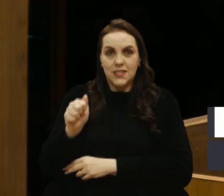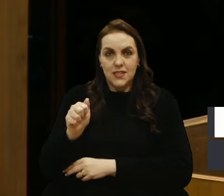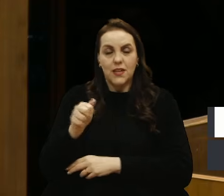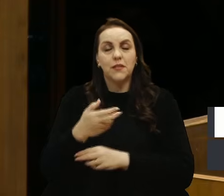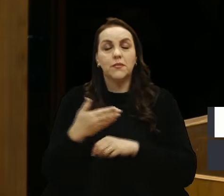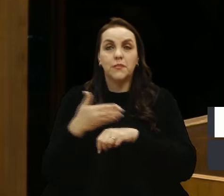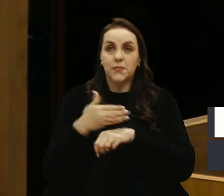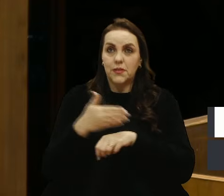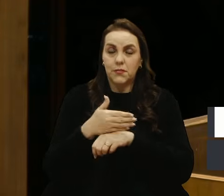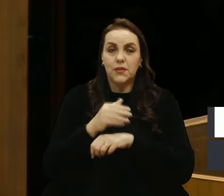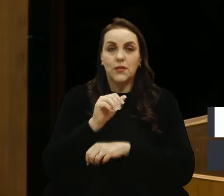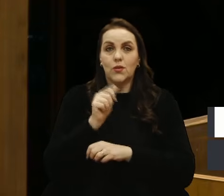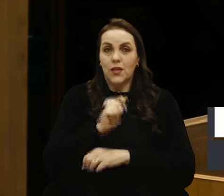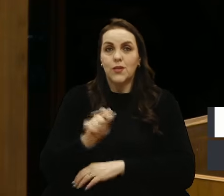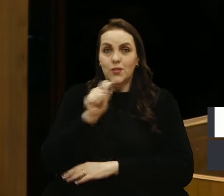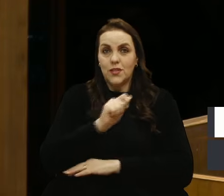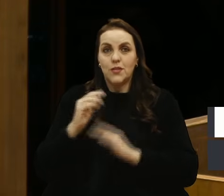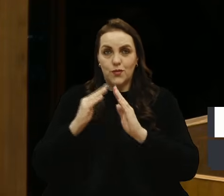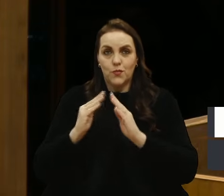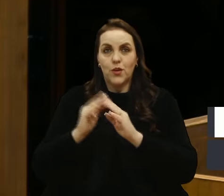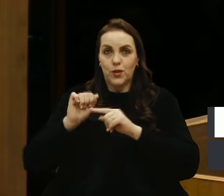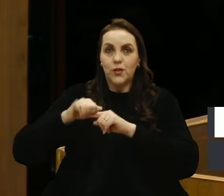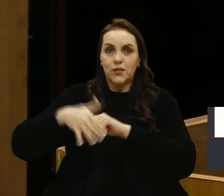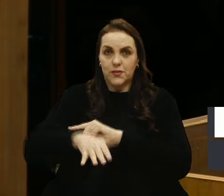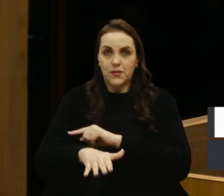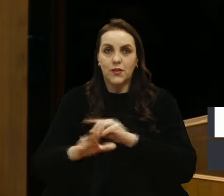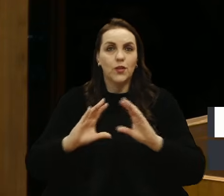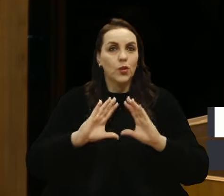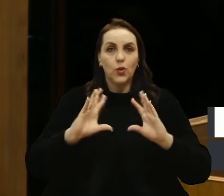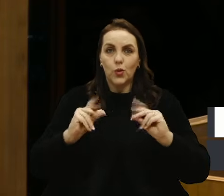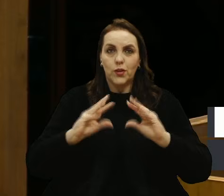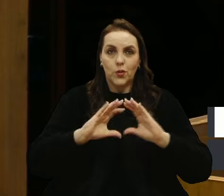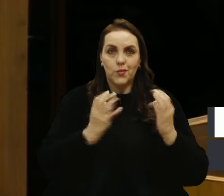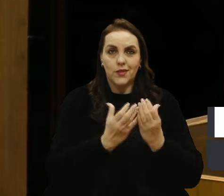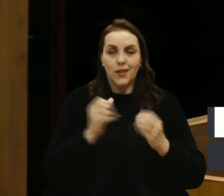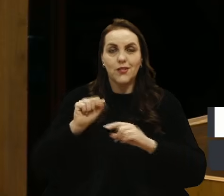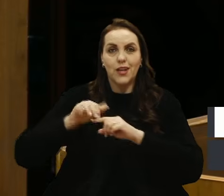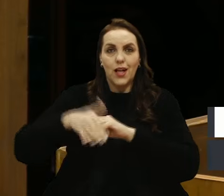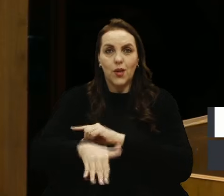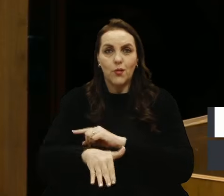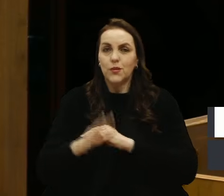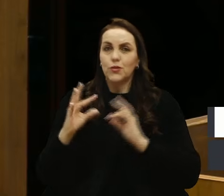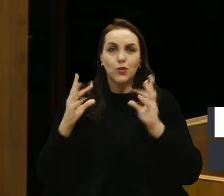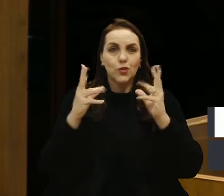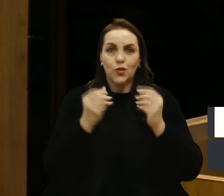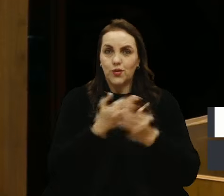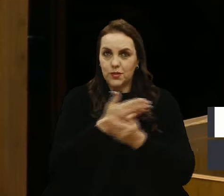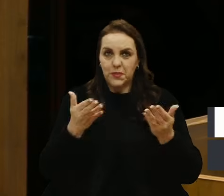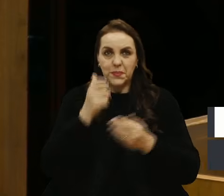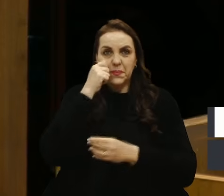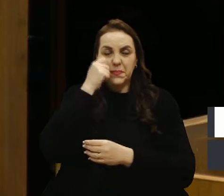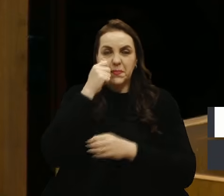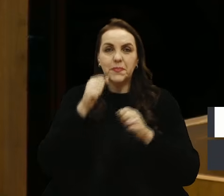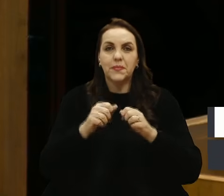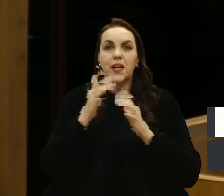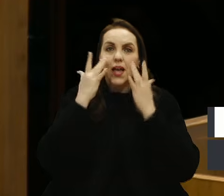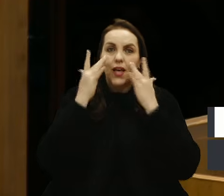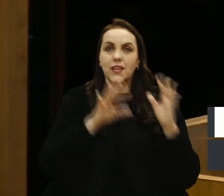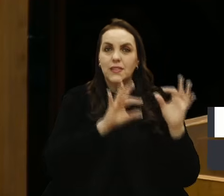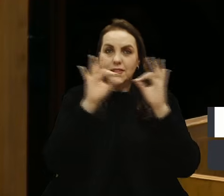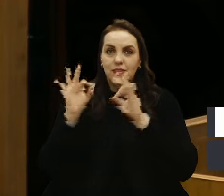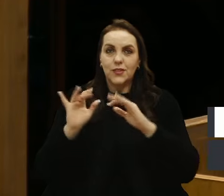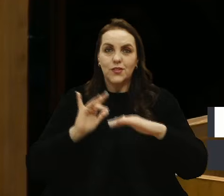da AMOG e da comunidade de Galópolis e aos demais presentes e aos que nos assistem através das